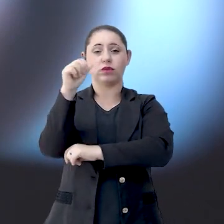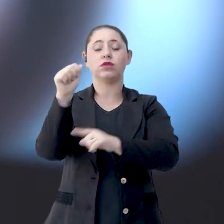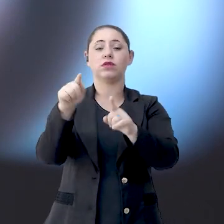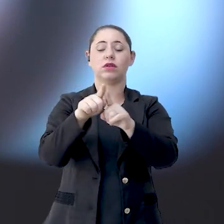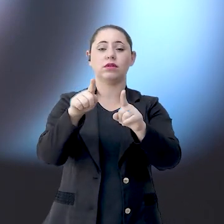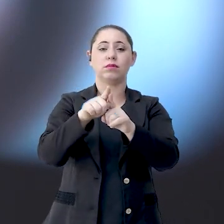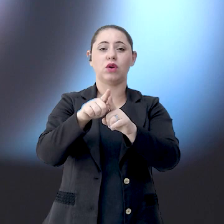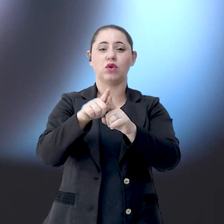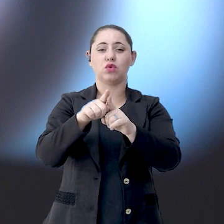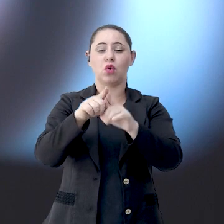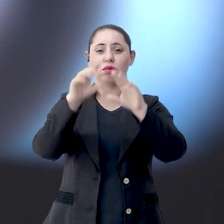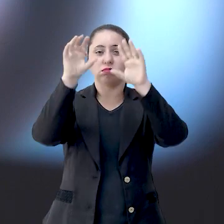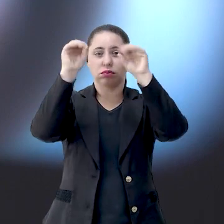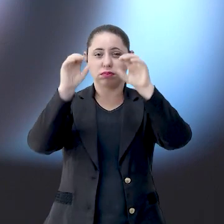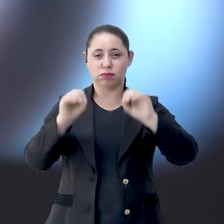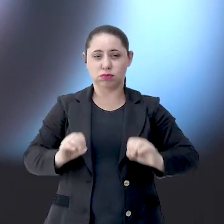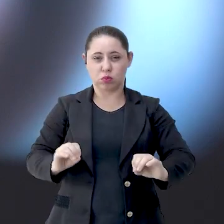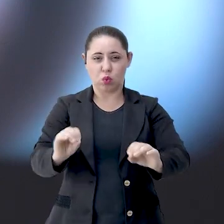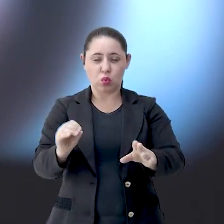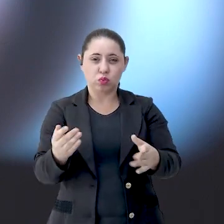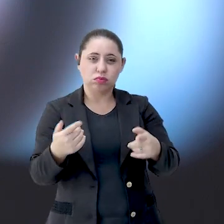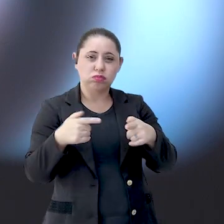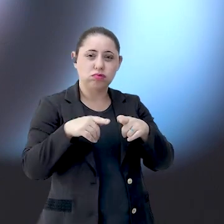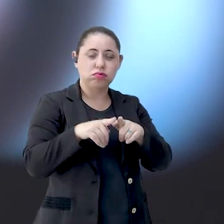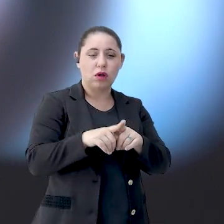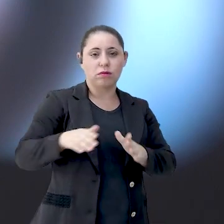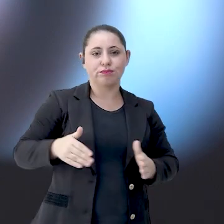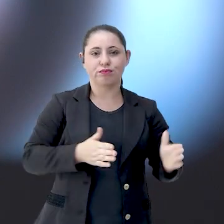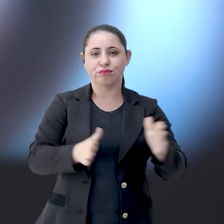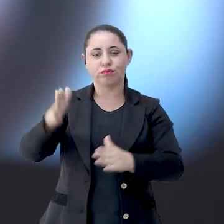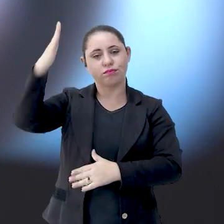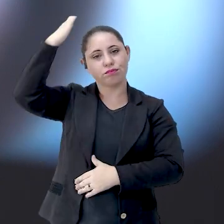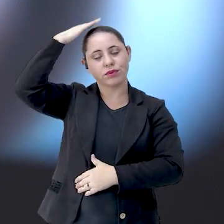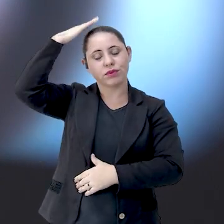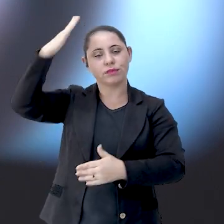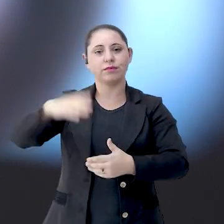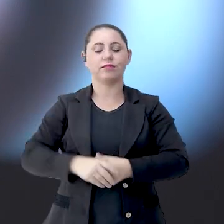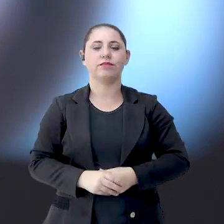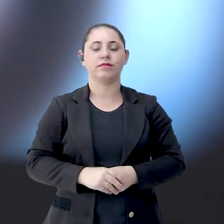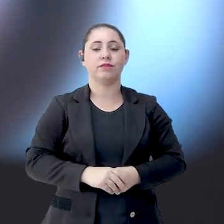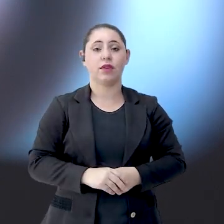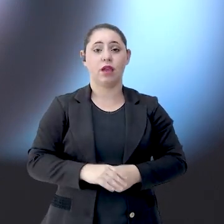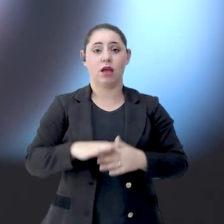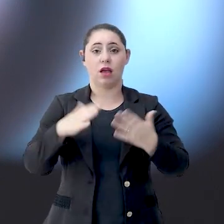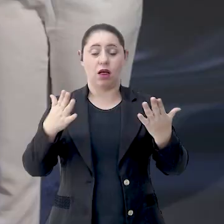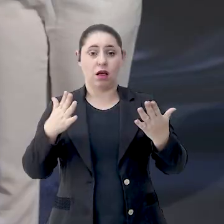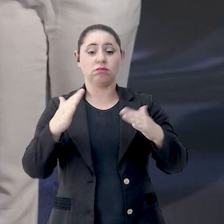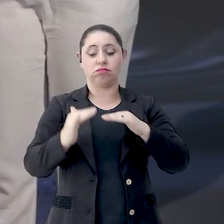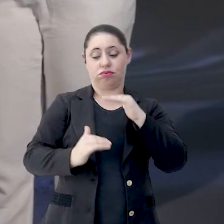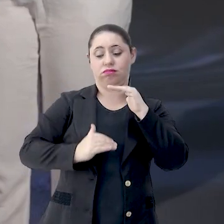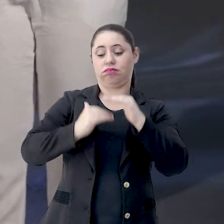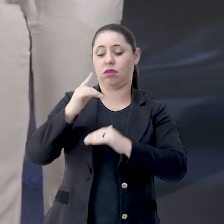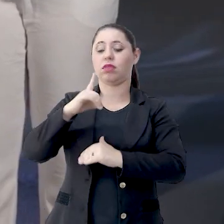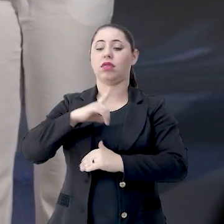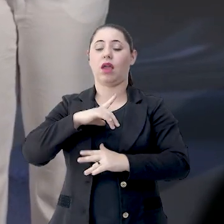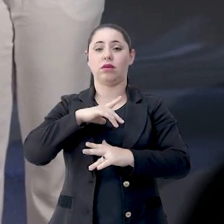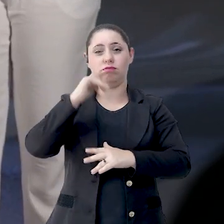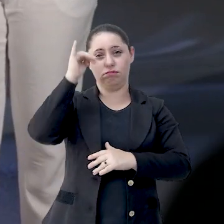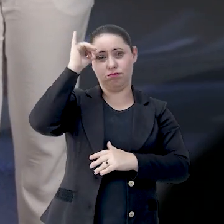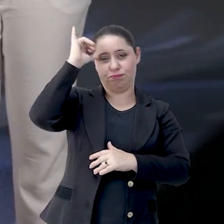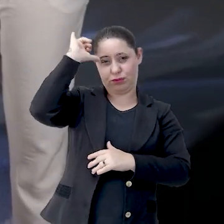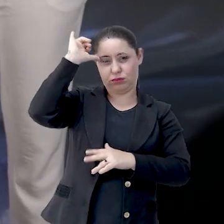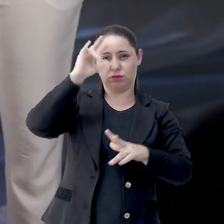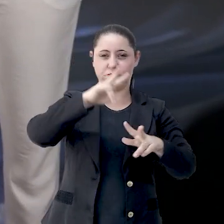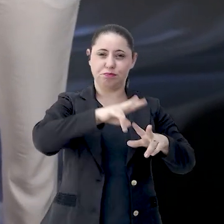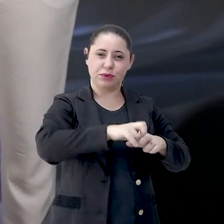Novo Horizonte do Sul e Taquaruçu, todos inseridos na bacia do Rio Paraná. Apesar do